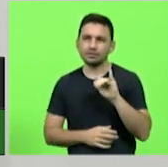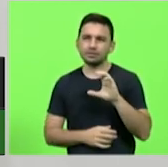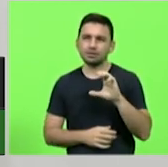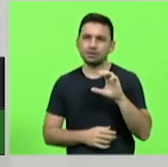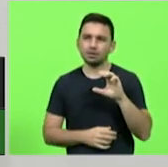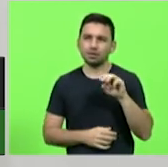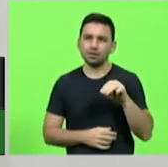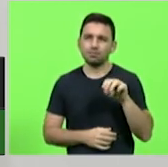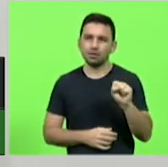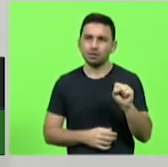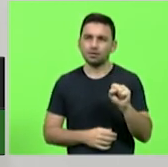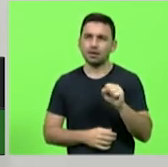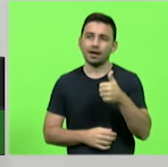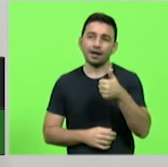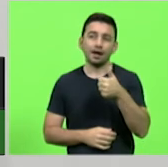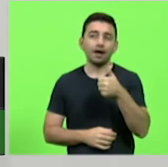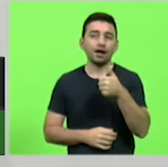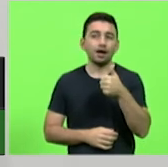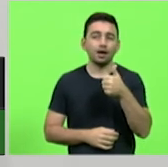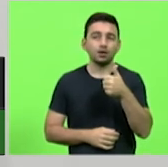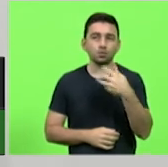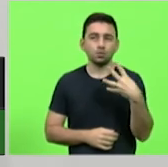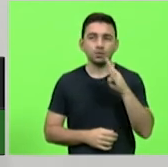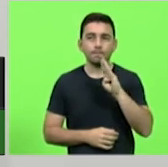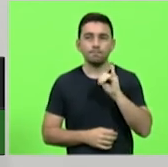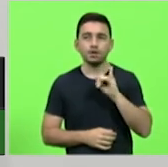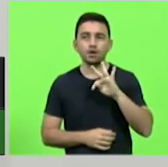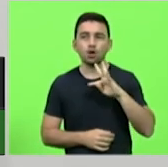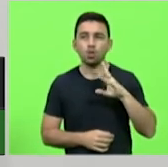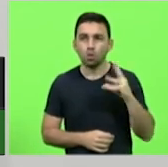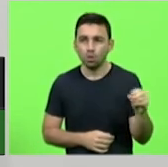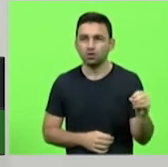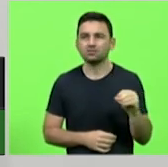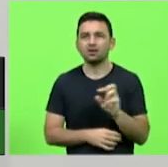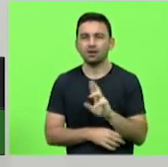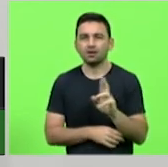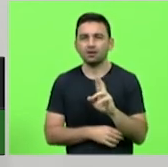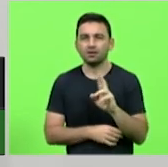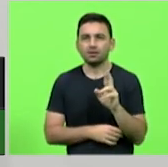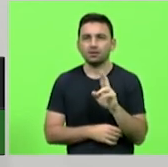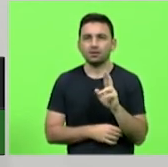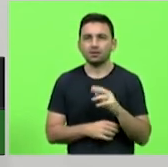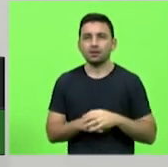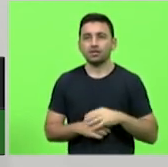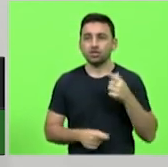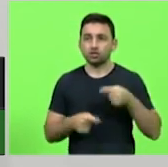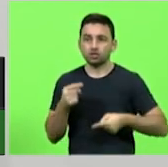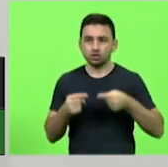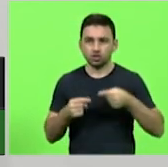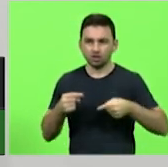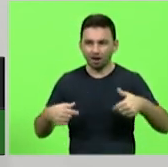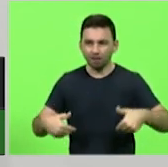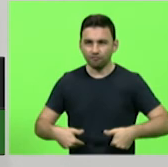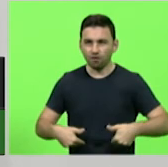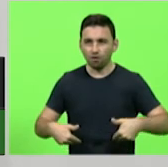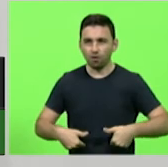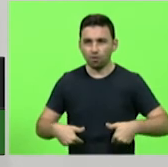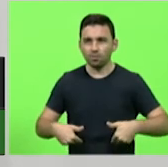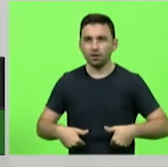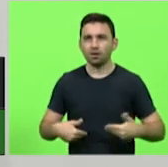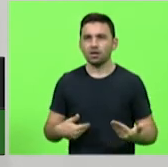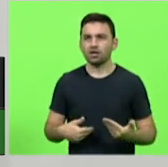Estado chega a 14 bilhões de reais. Mas para discutir a fome, para